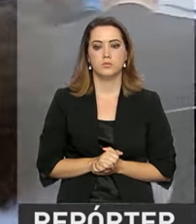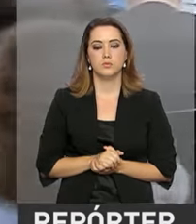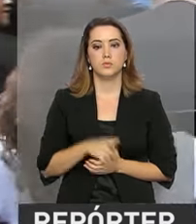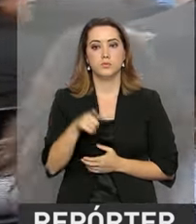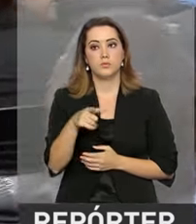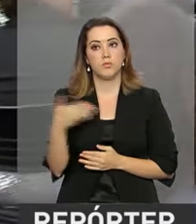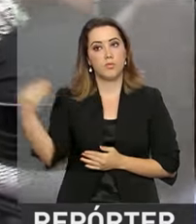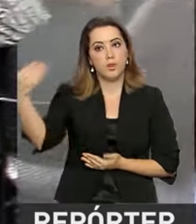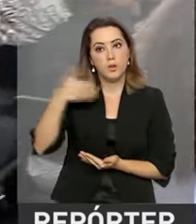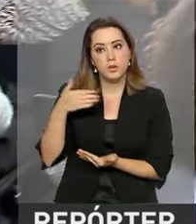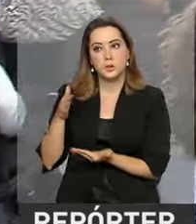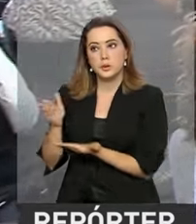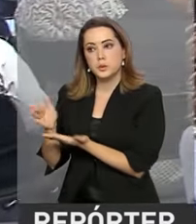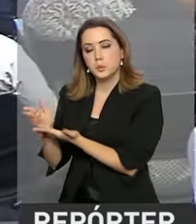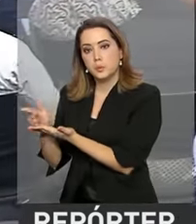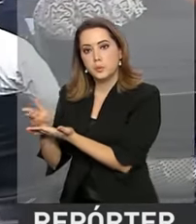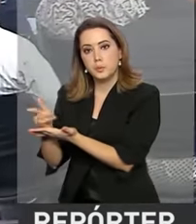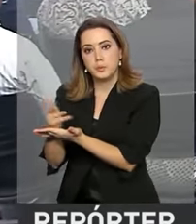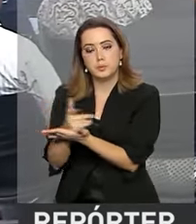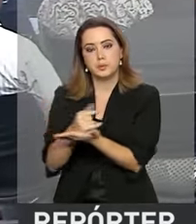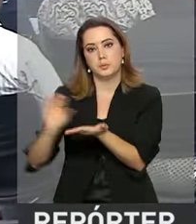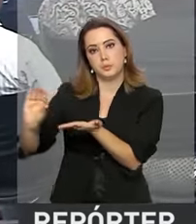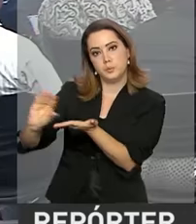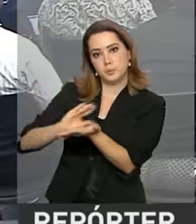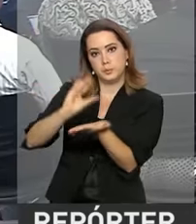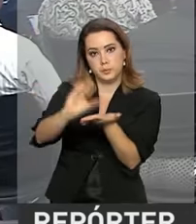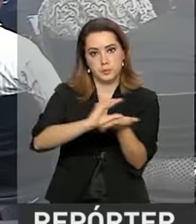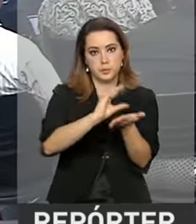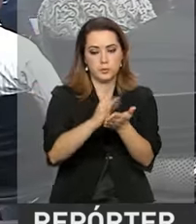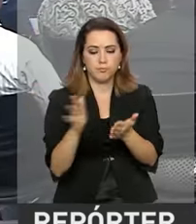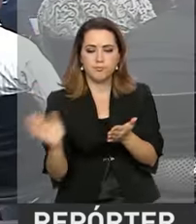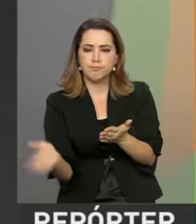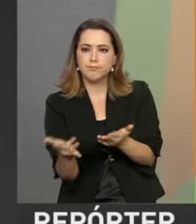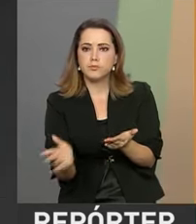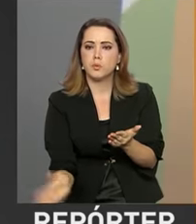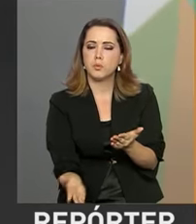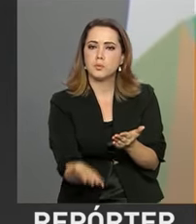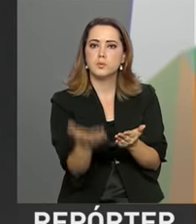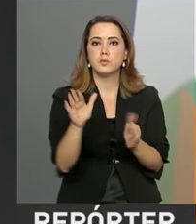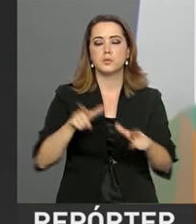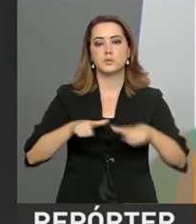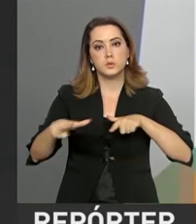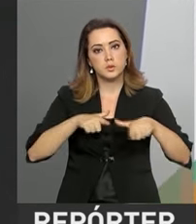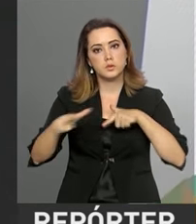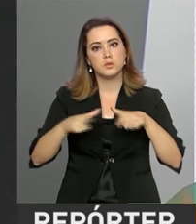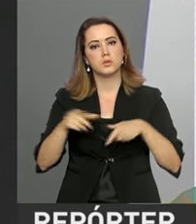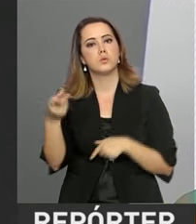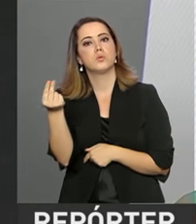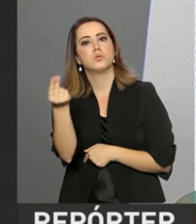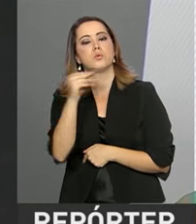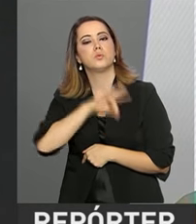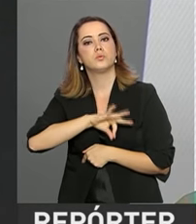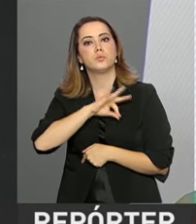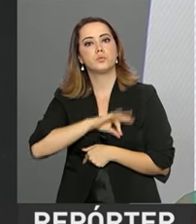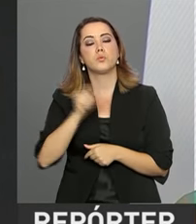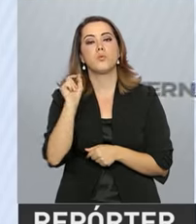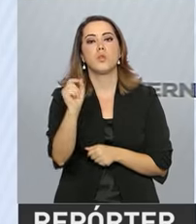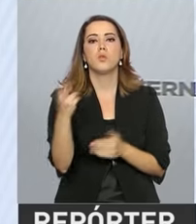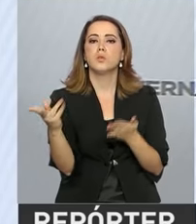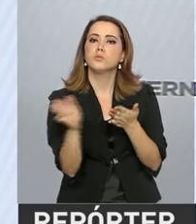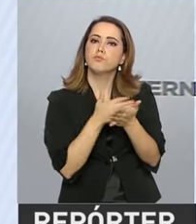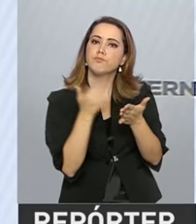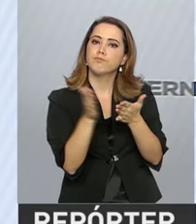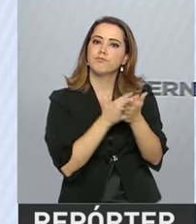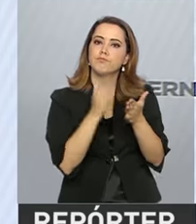Atrair investimentos para fazer o Brasil avançar na geração de emprego e renda. É o que pretende o guia lançado pela Apex Brasil,